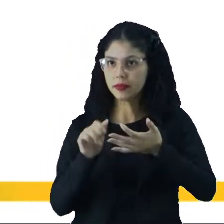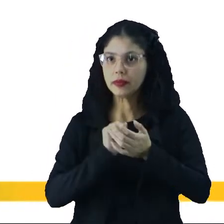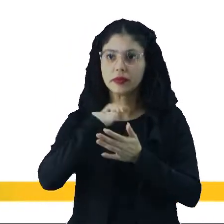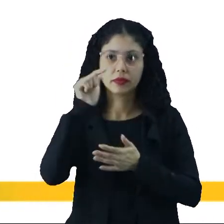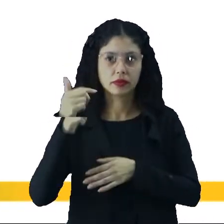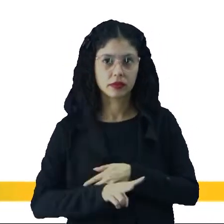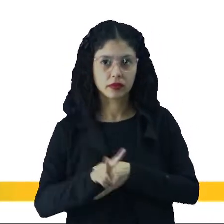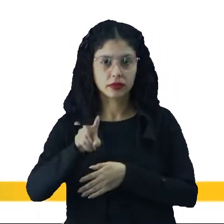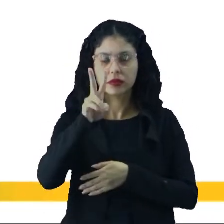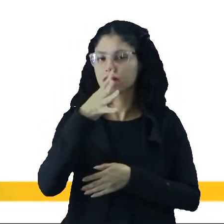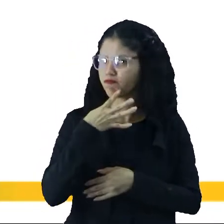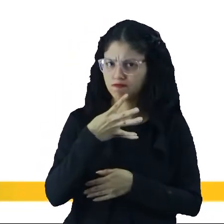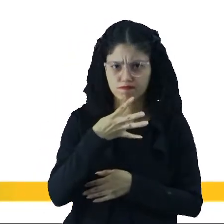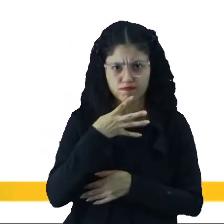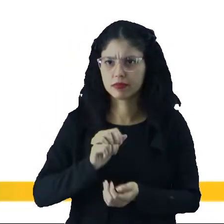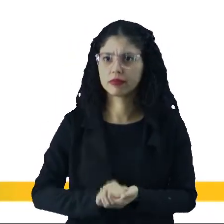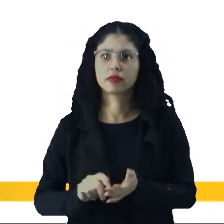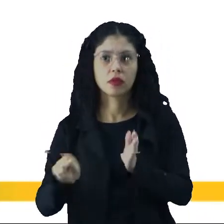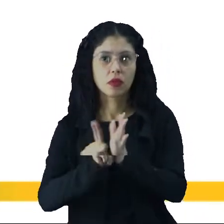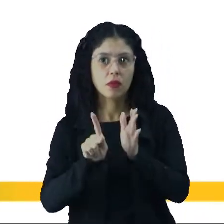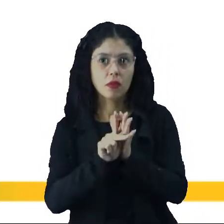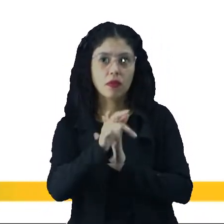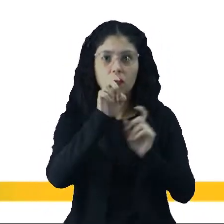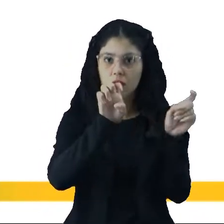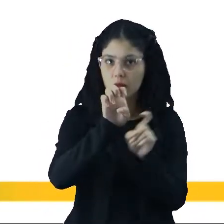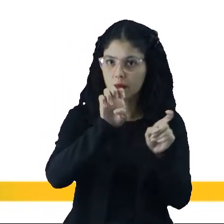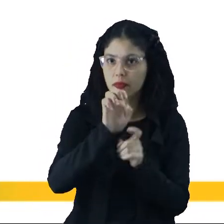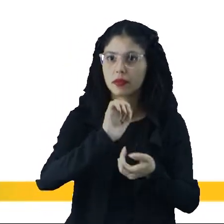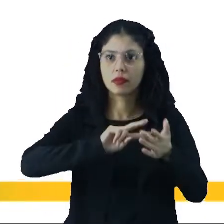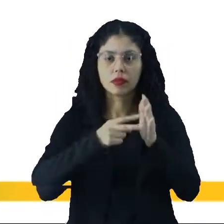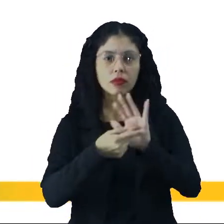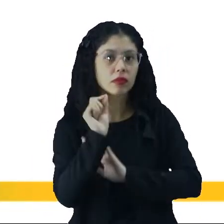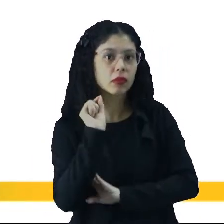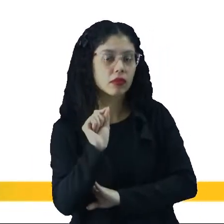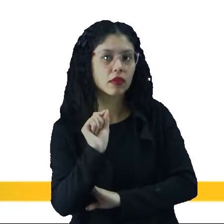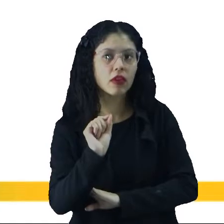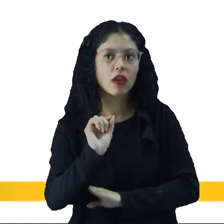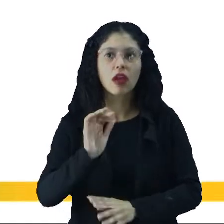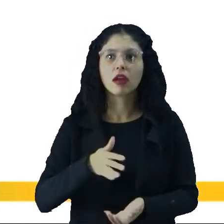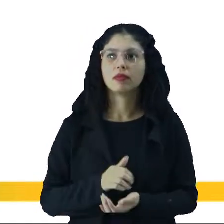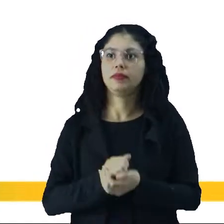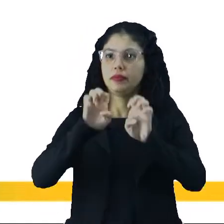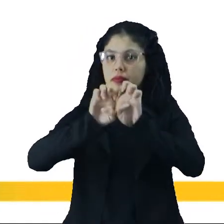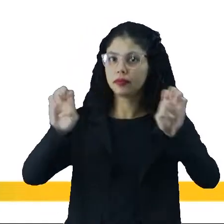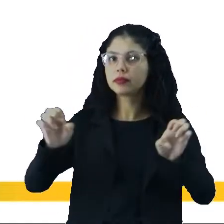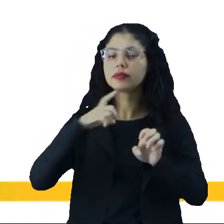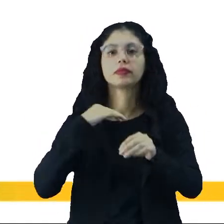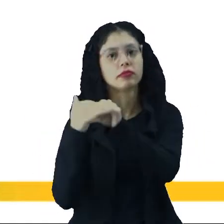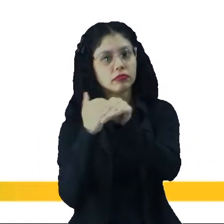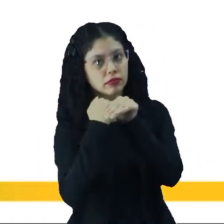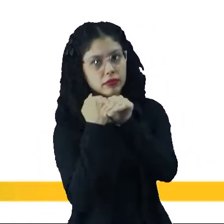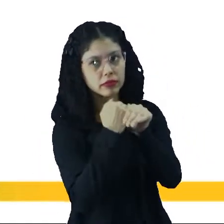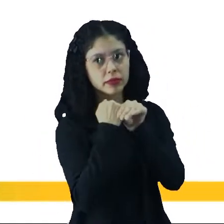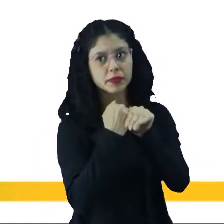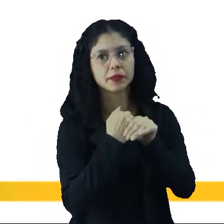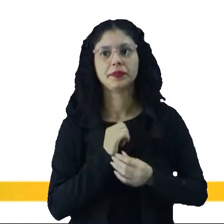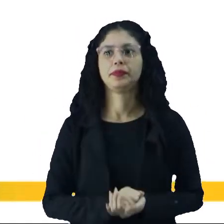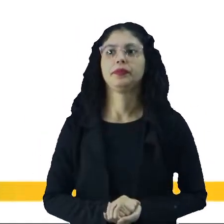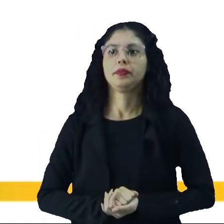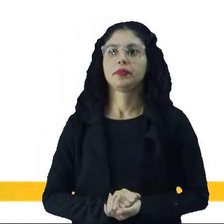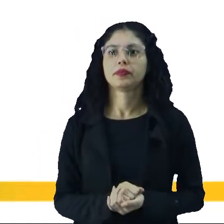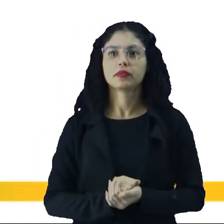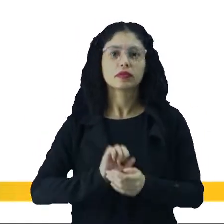aquele valor desconhecido em um de seus expoentes. Quer dizer que, por ser equação, tem uma igualdade,